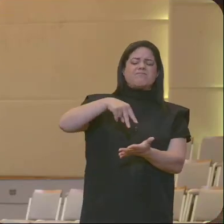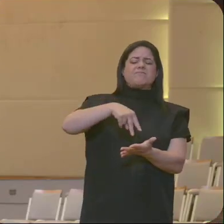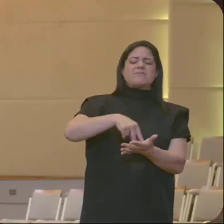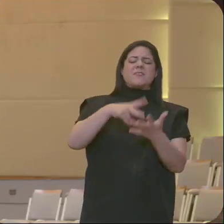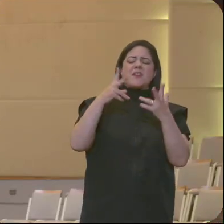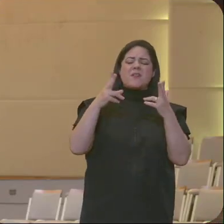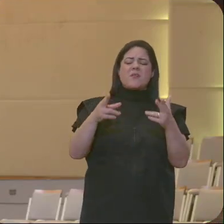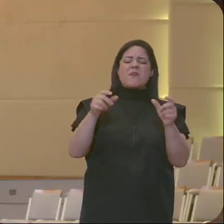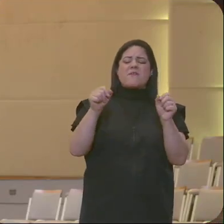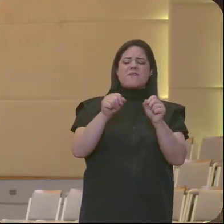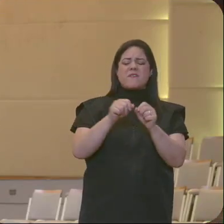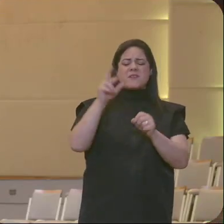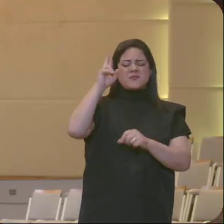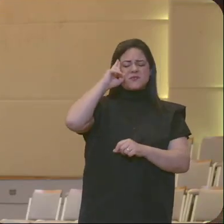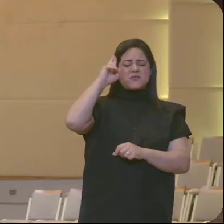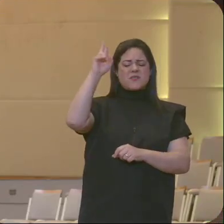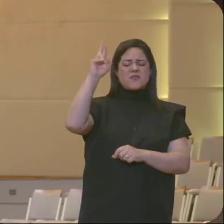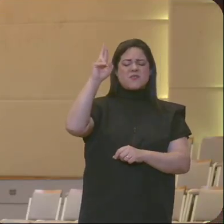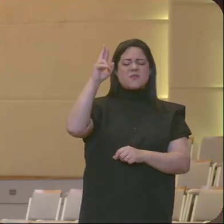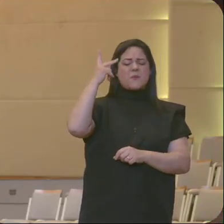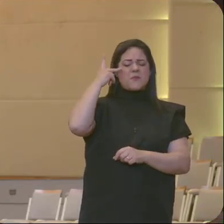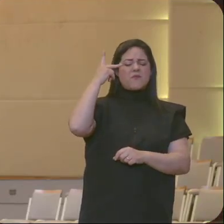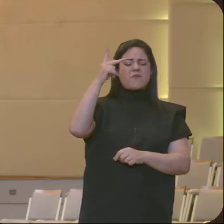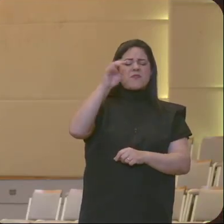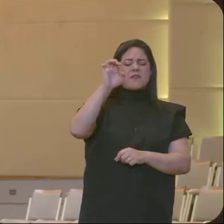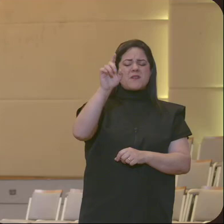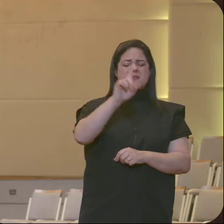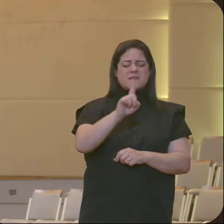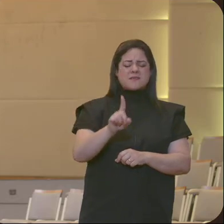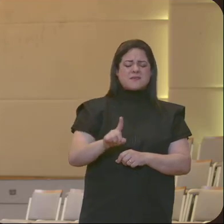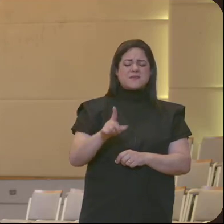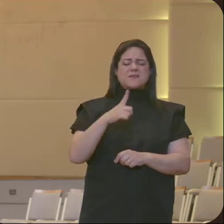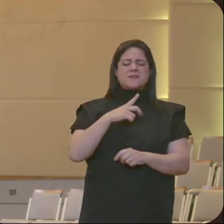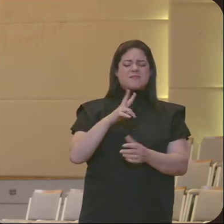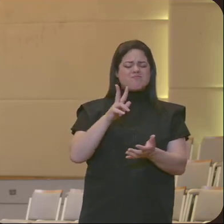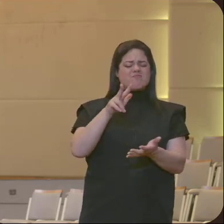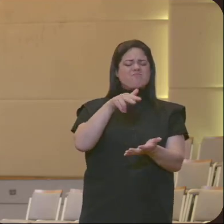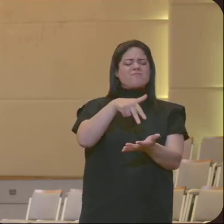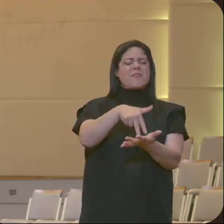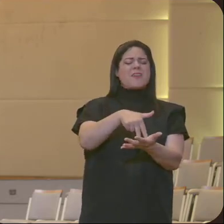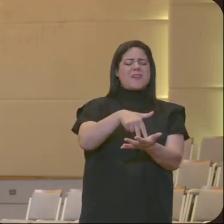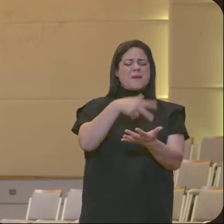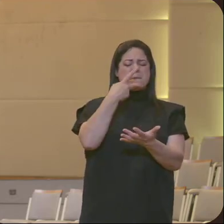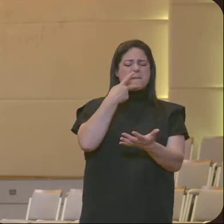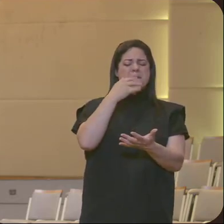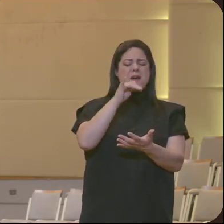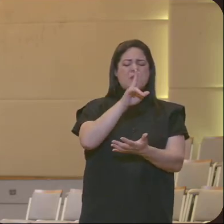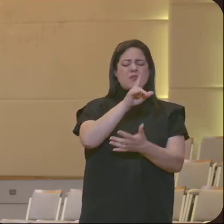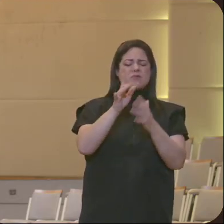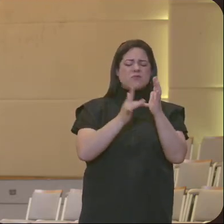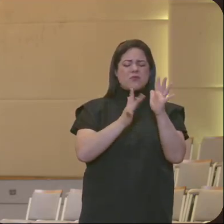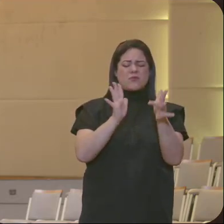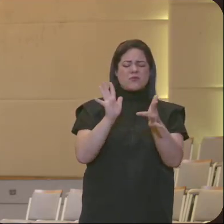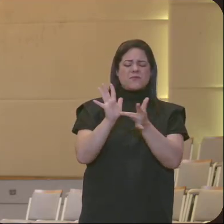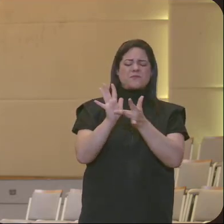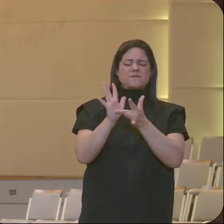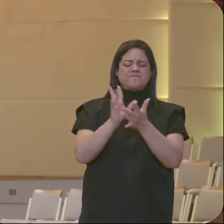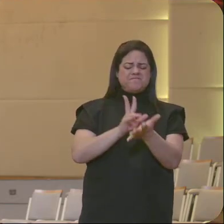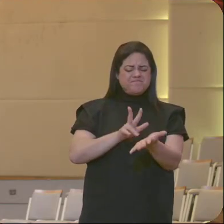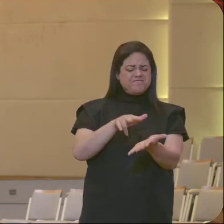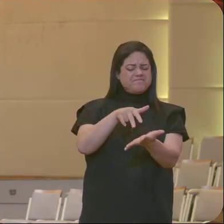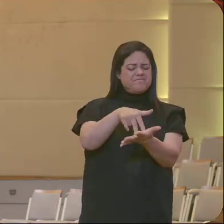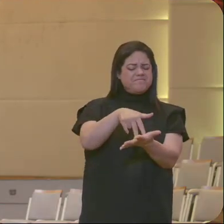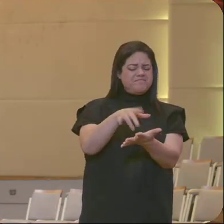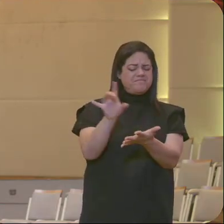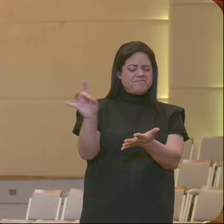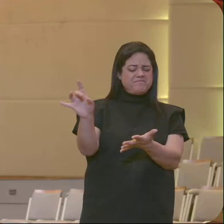com Ezequiel. O Senhor pôs ele de pé. Pai, põe de pé, Senhor, em nome de Jesus, Pai. Põe de pé,